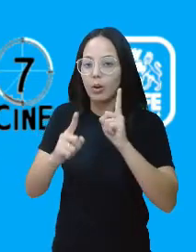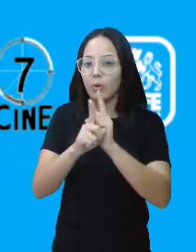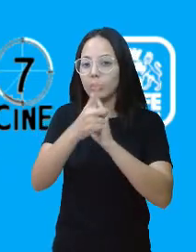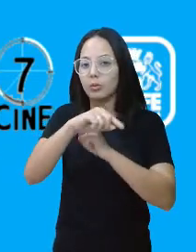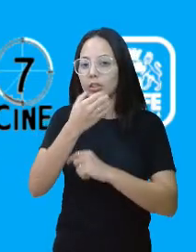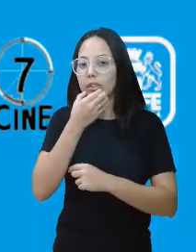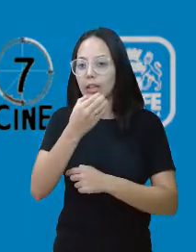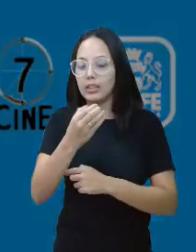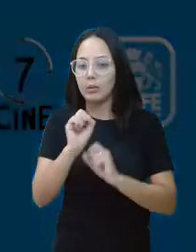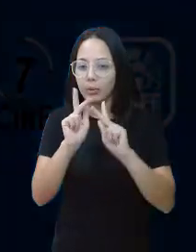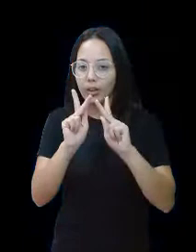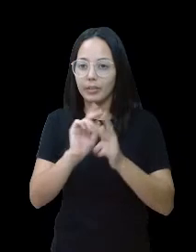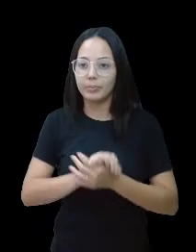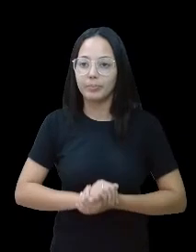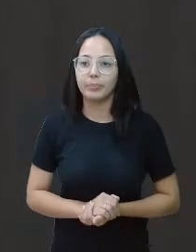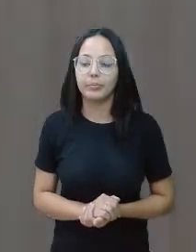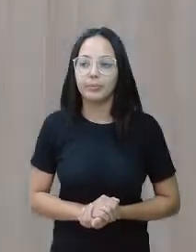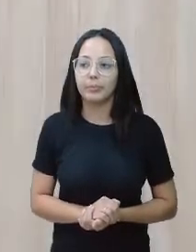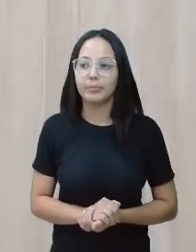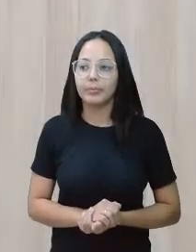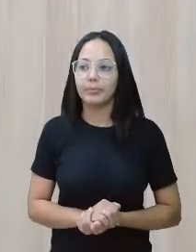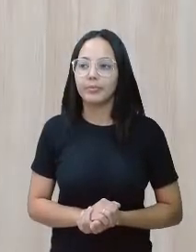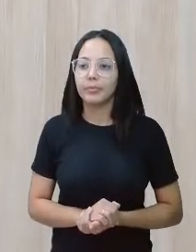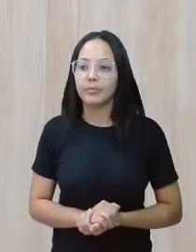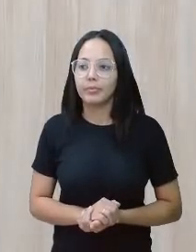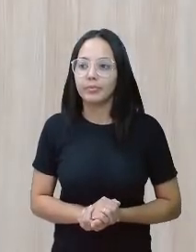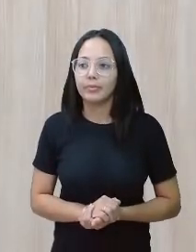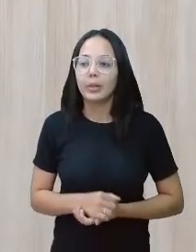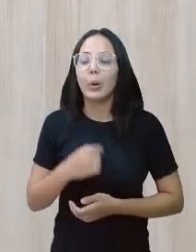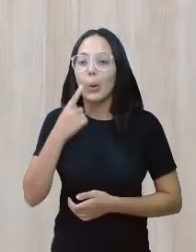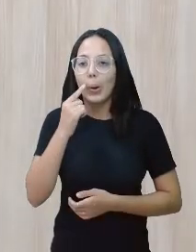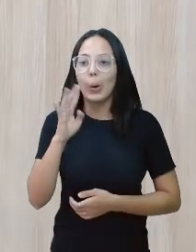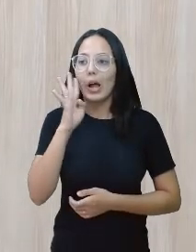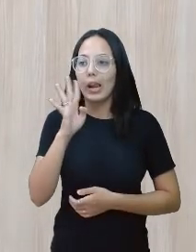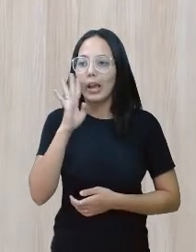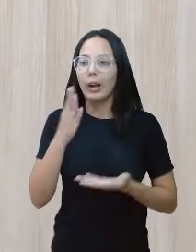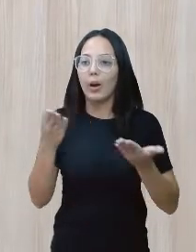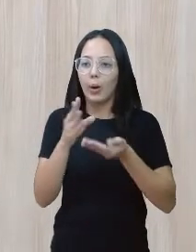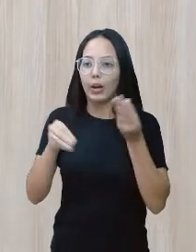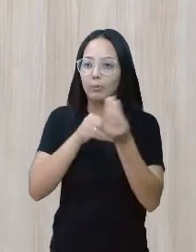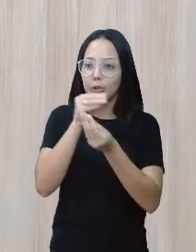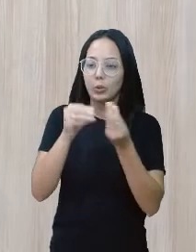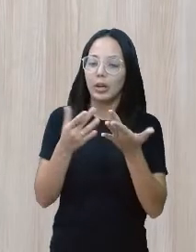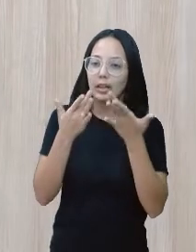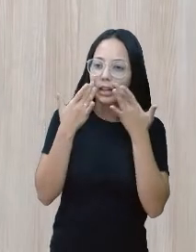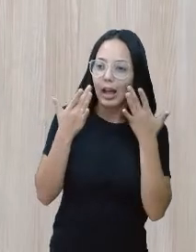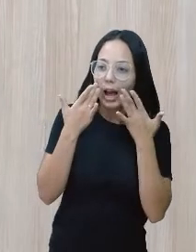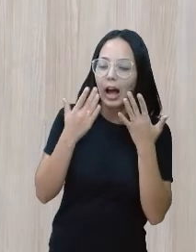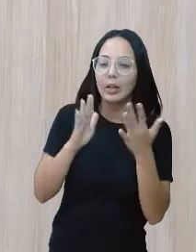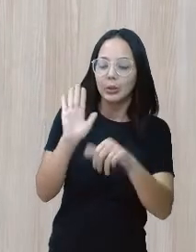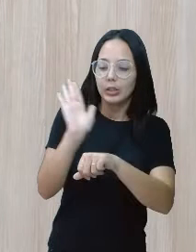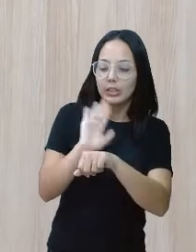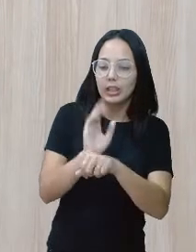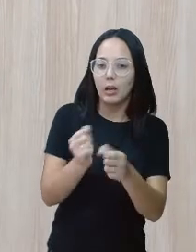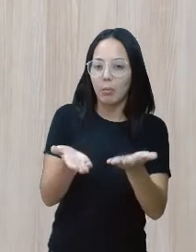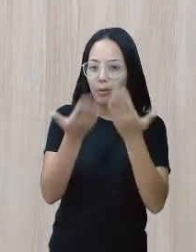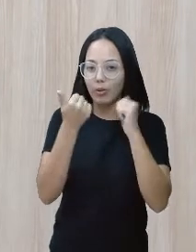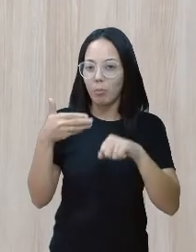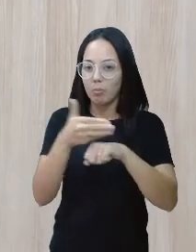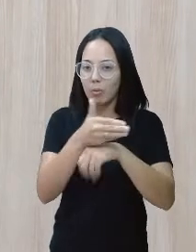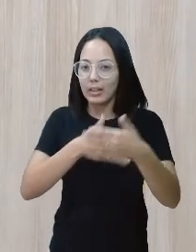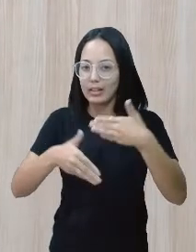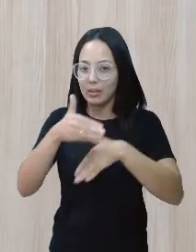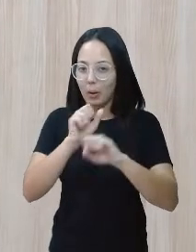dezembro no Ensine, ok? Gente, olha que massa, vamos misturar mesmo teatro, cinema e vamos participar